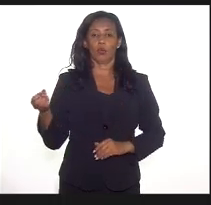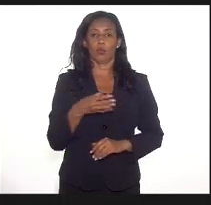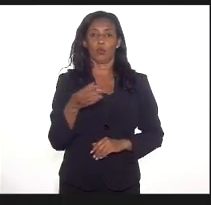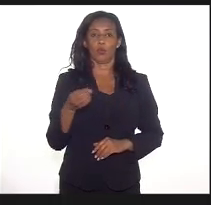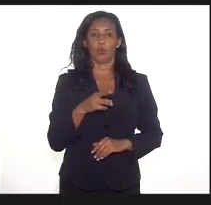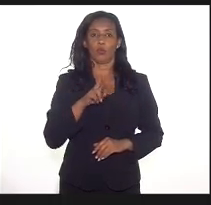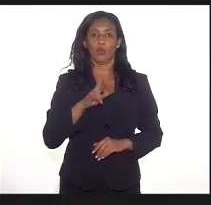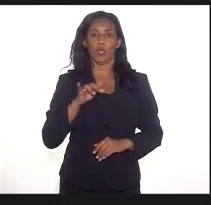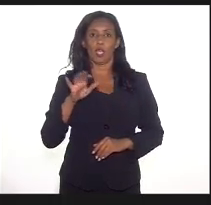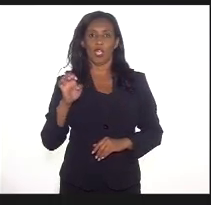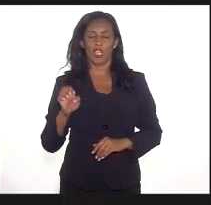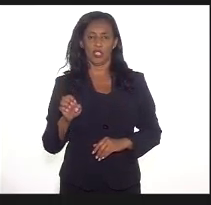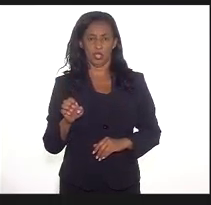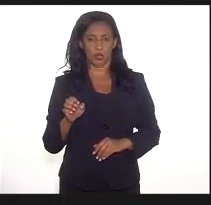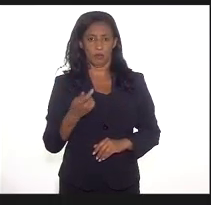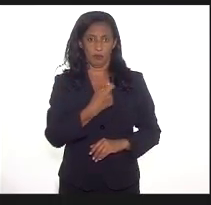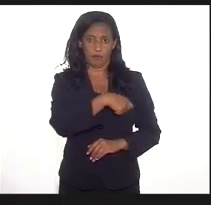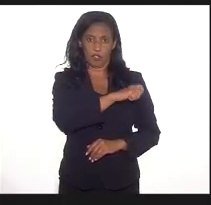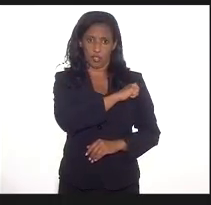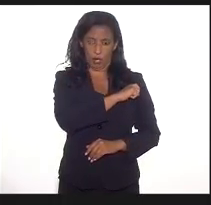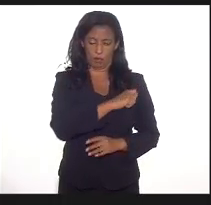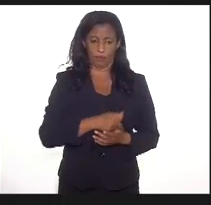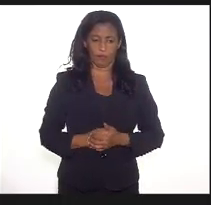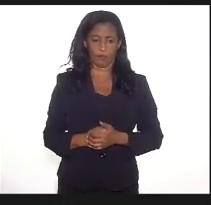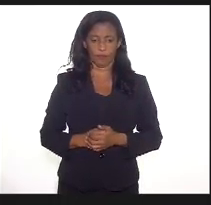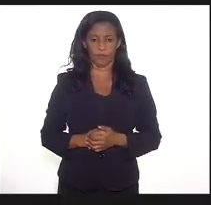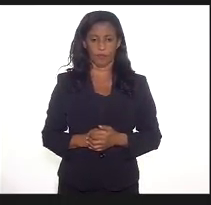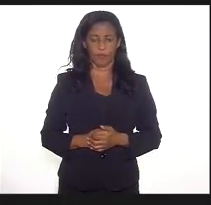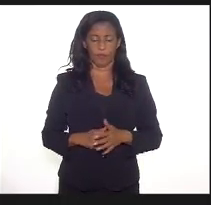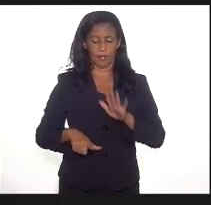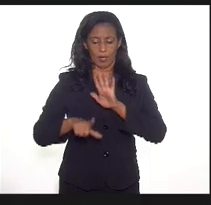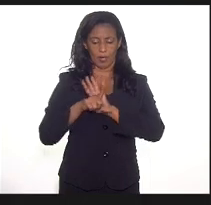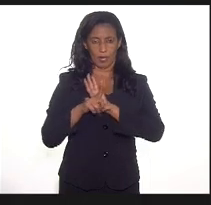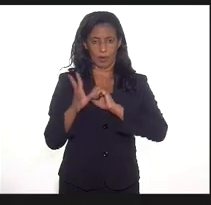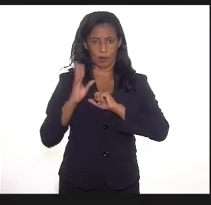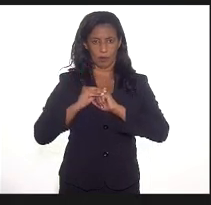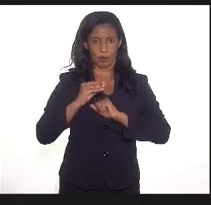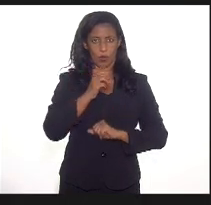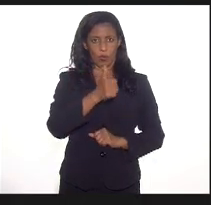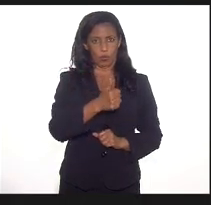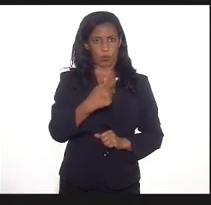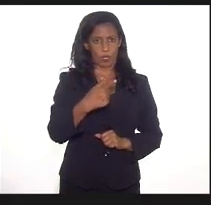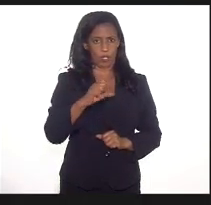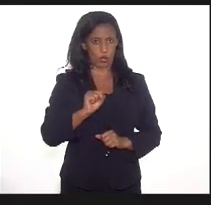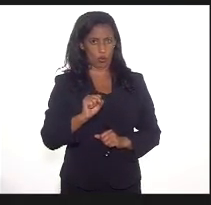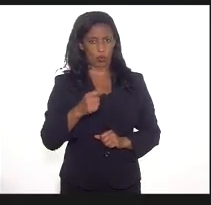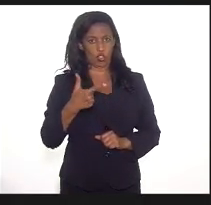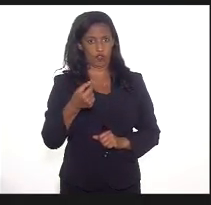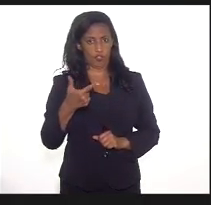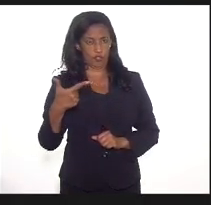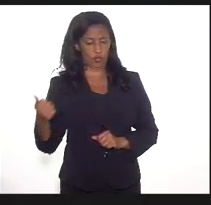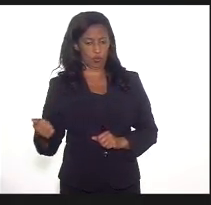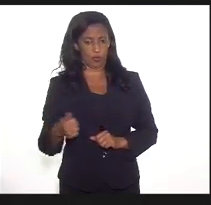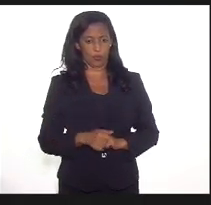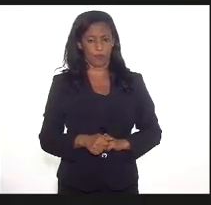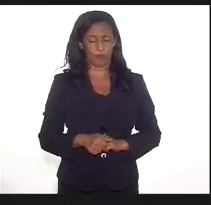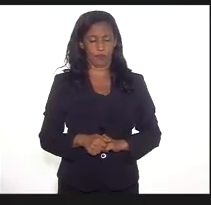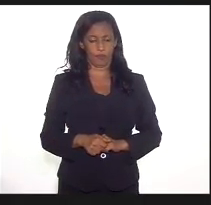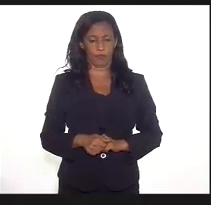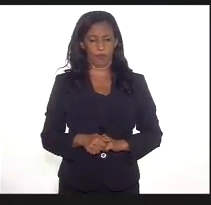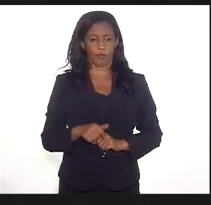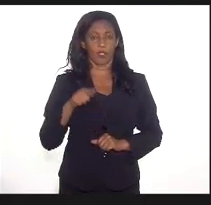regime de recuperação fiscal instituído pela Lei Complementar 178 de 21